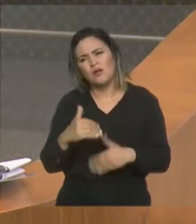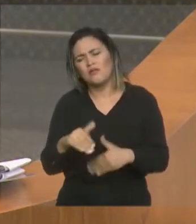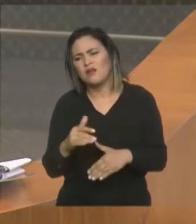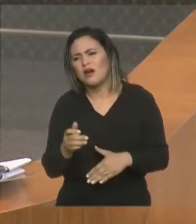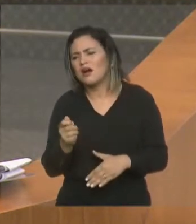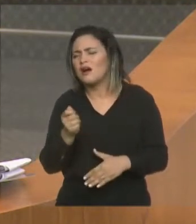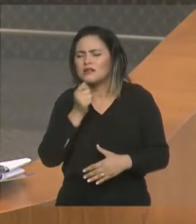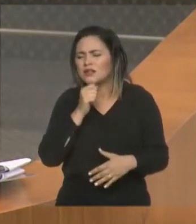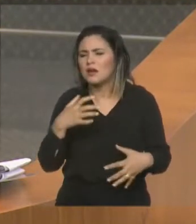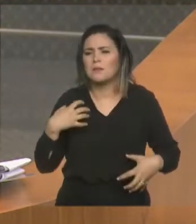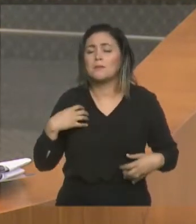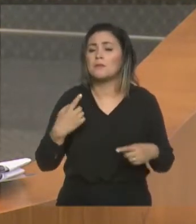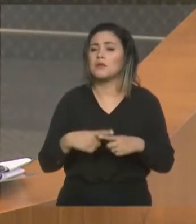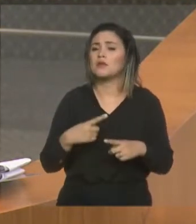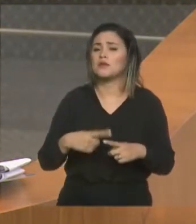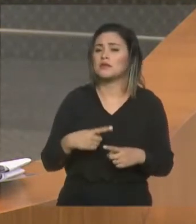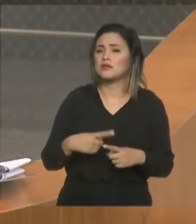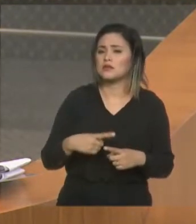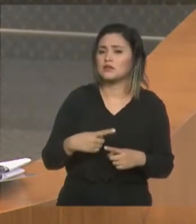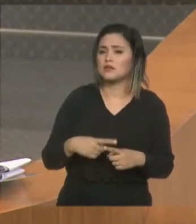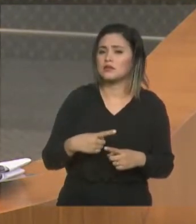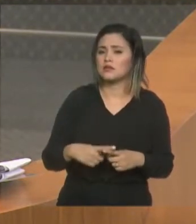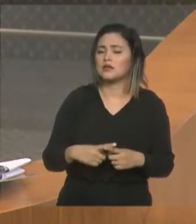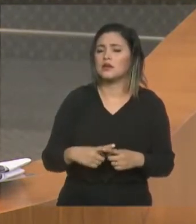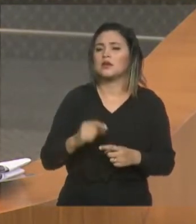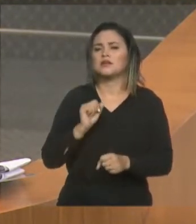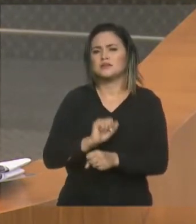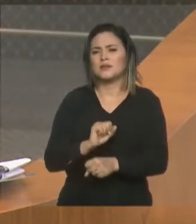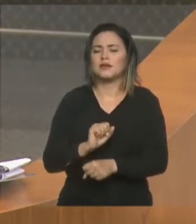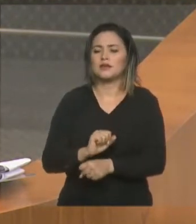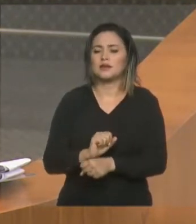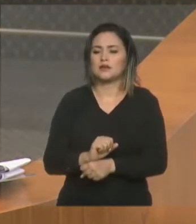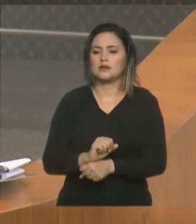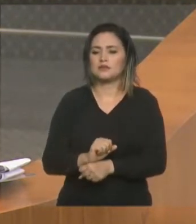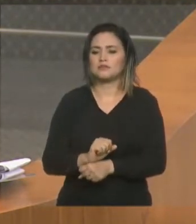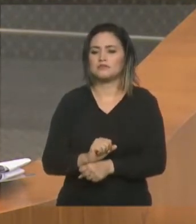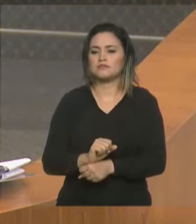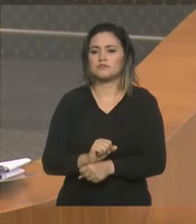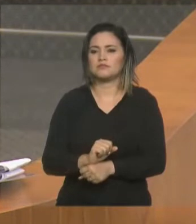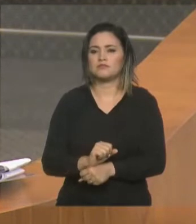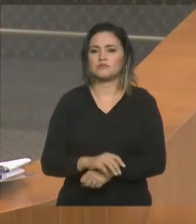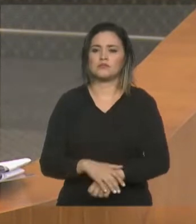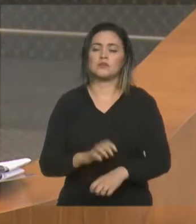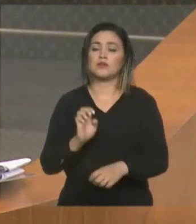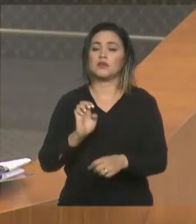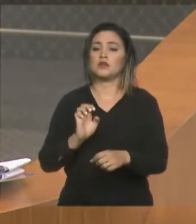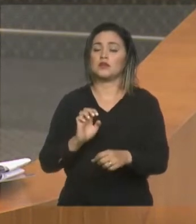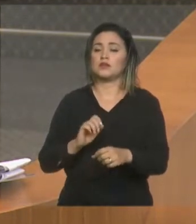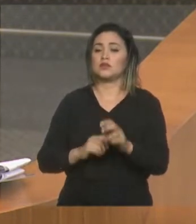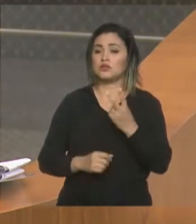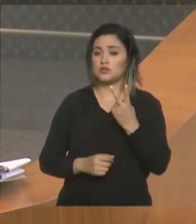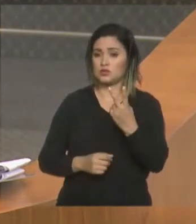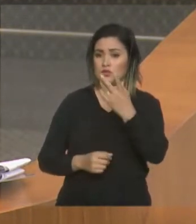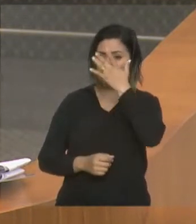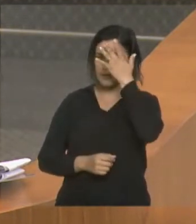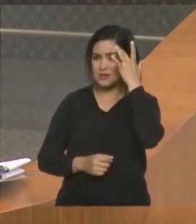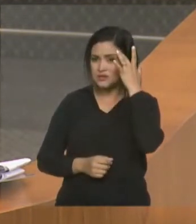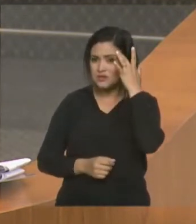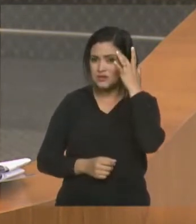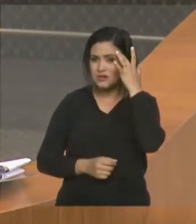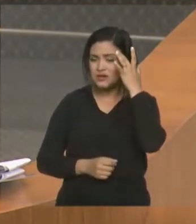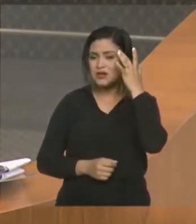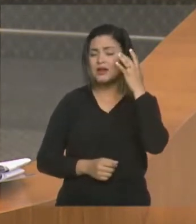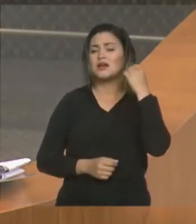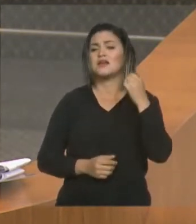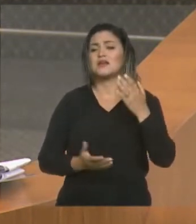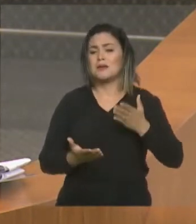segunda instância diz assim: vai onerar o Estado com 2 concursados passados no concurso, mas não onera com